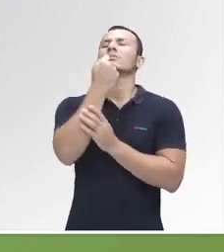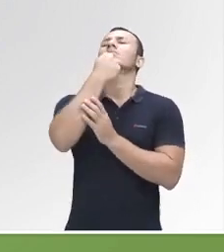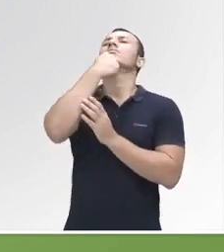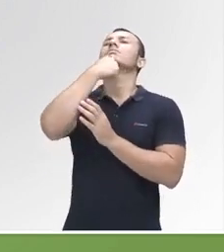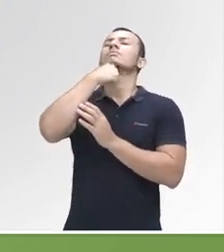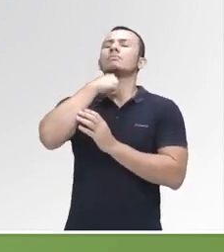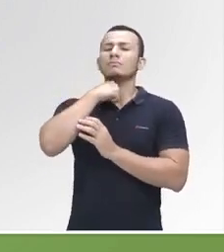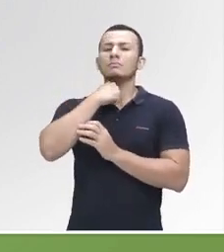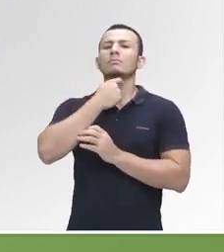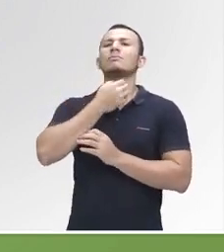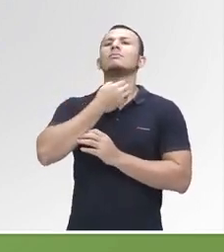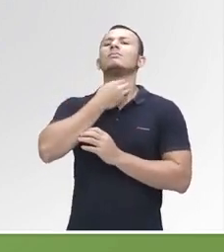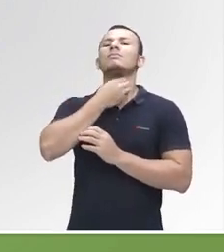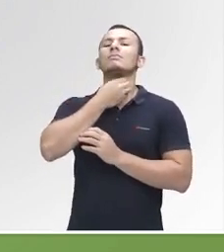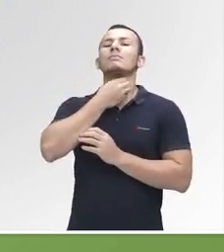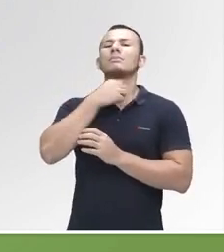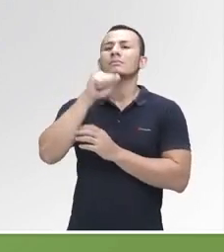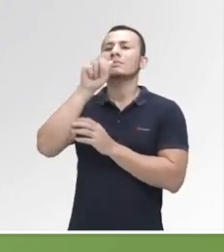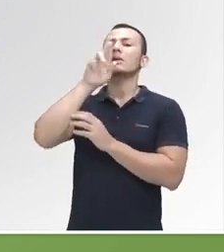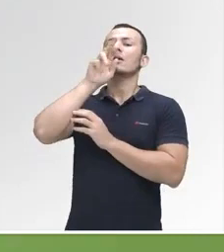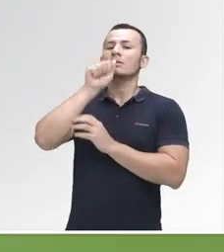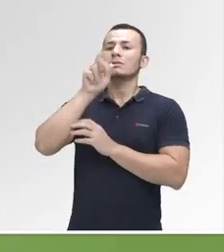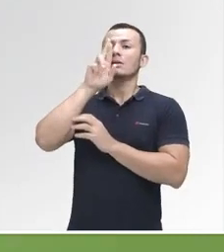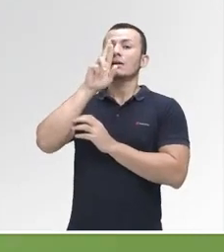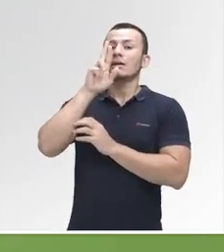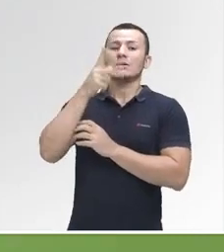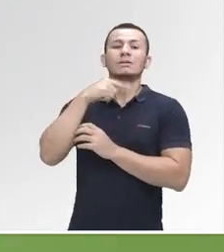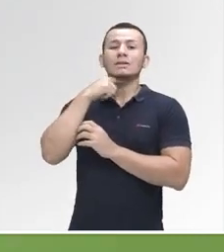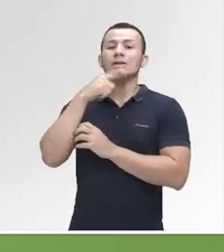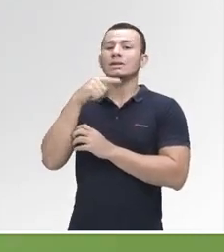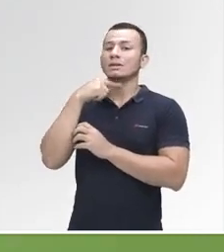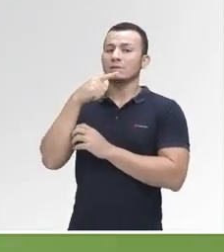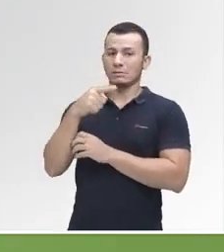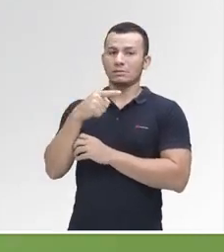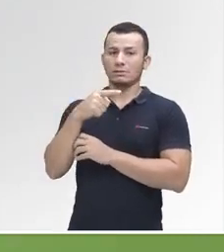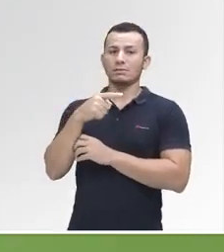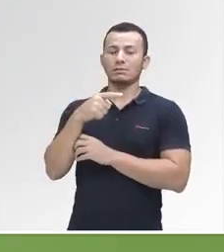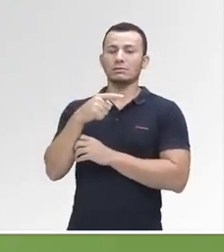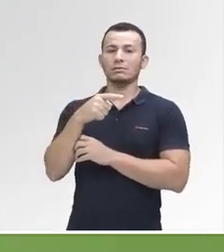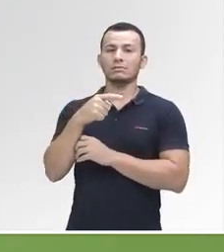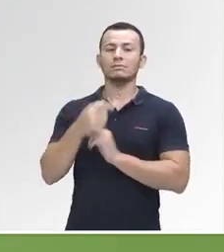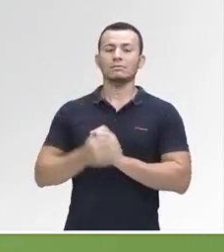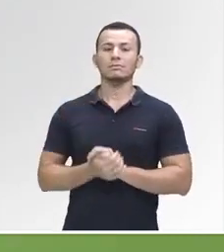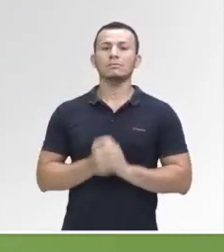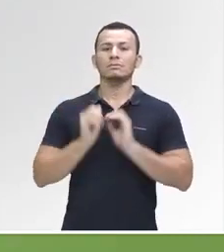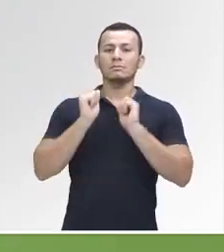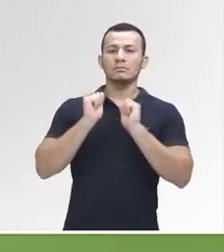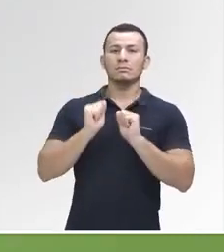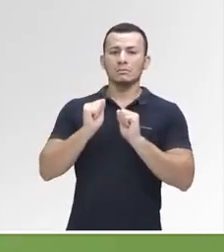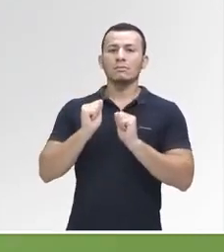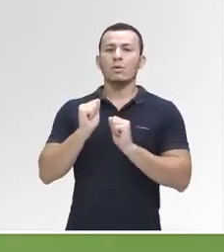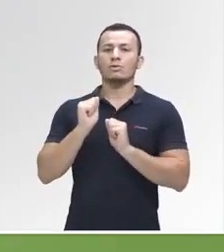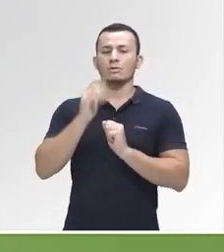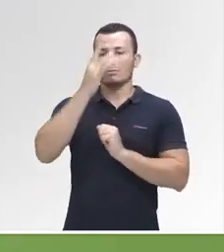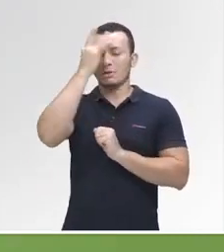objeto bloqueia as vias respiratórias, impedindo a respiração. Pode causar a morte